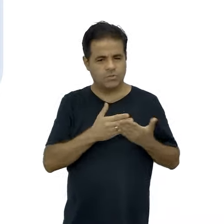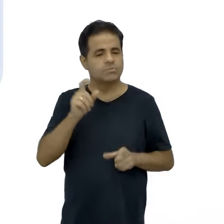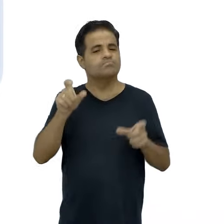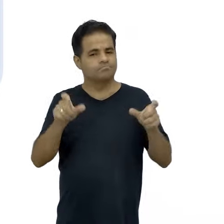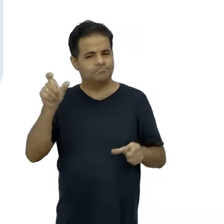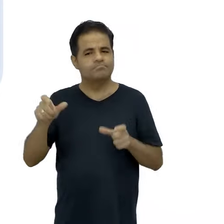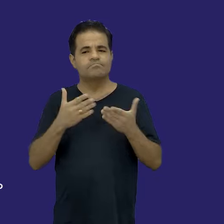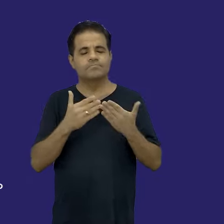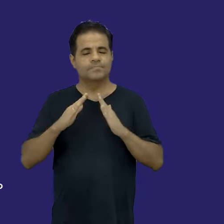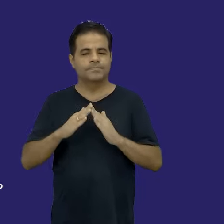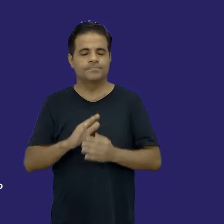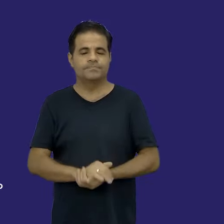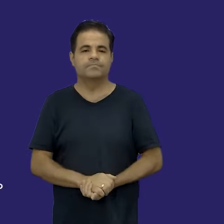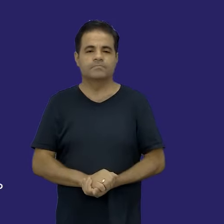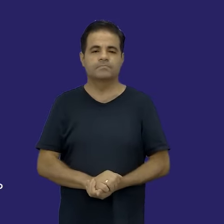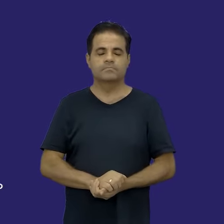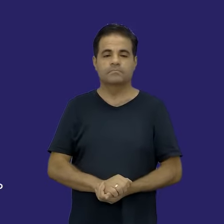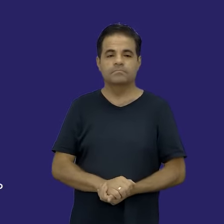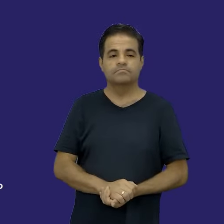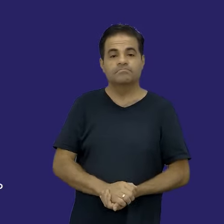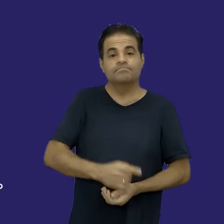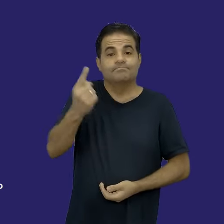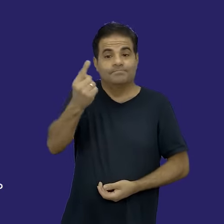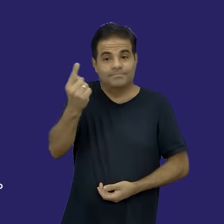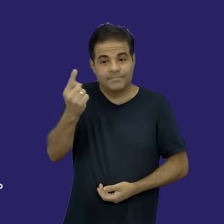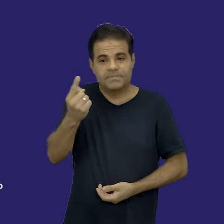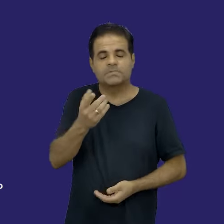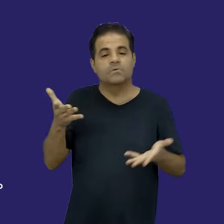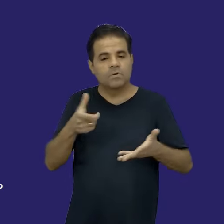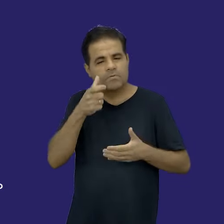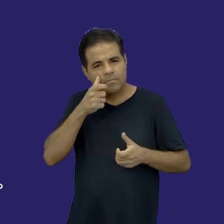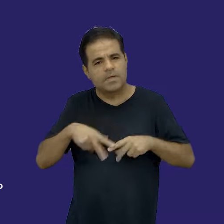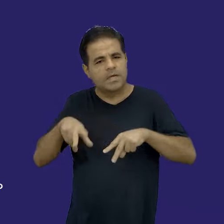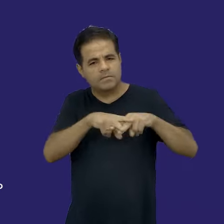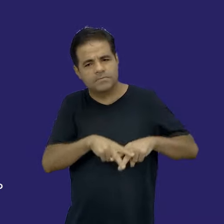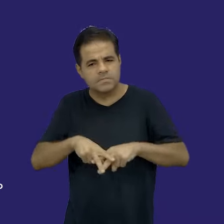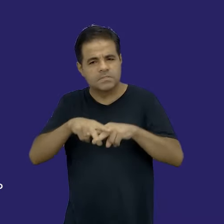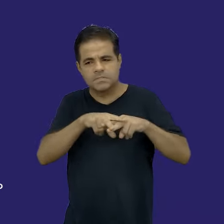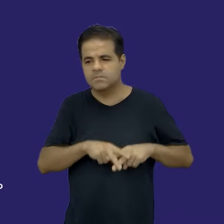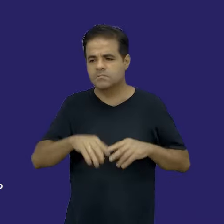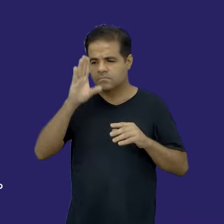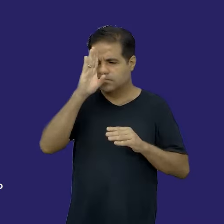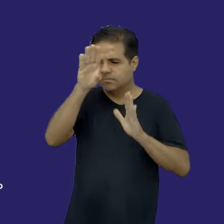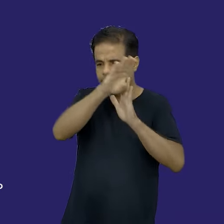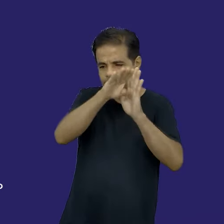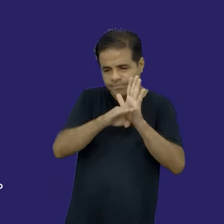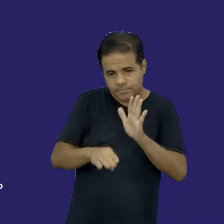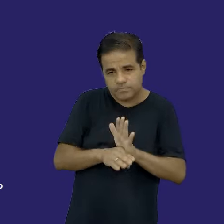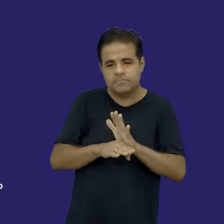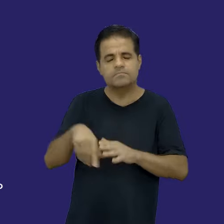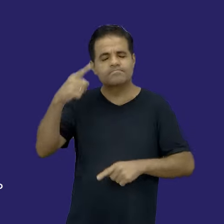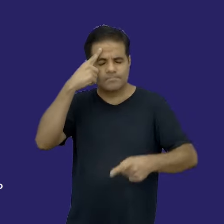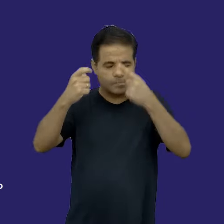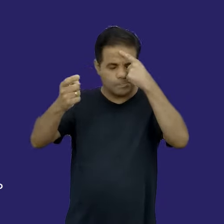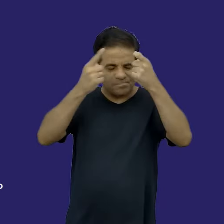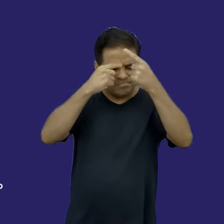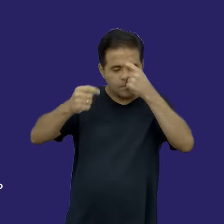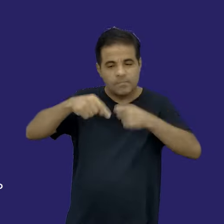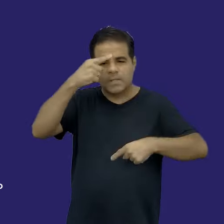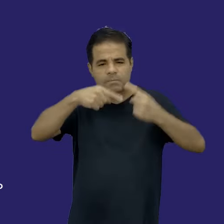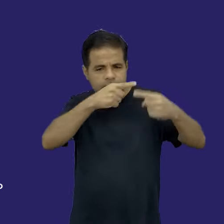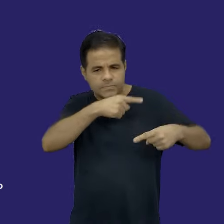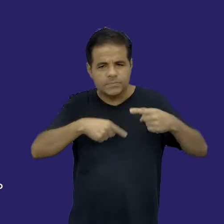pares. Bom, nesse primeiro momento, nós vamos revisitar os principais conceitos e as ideias que são